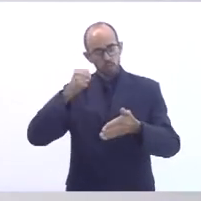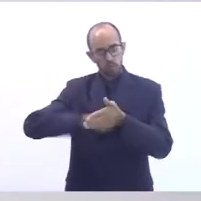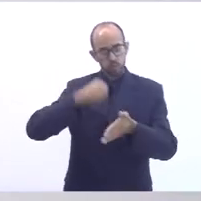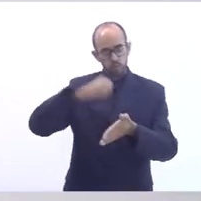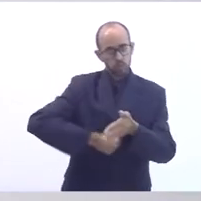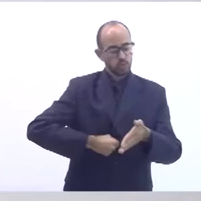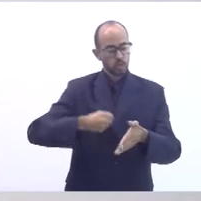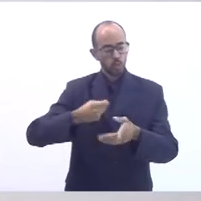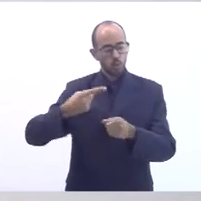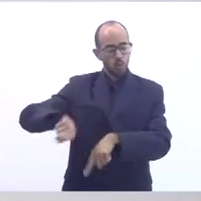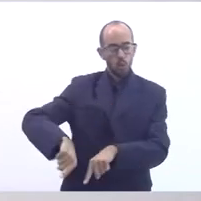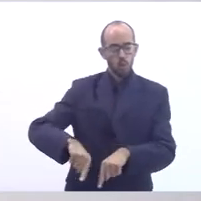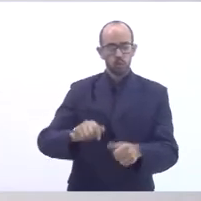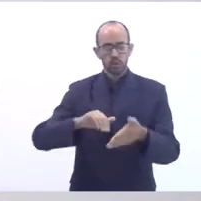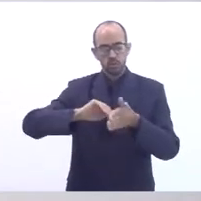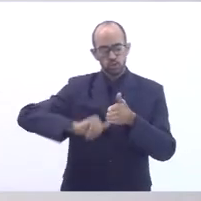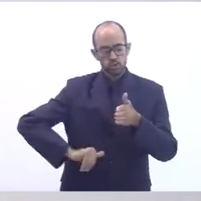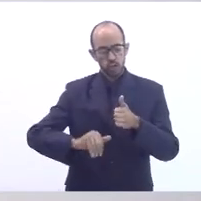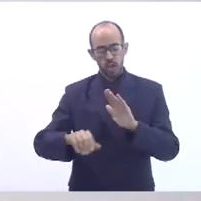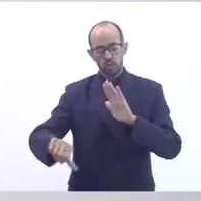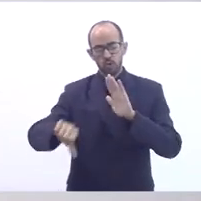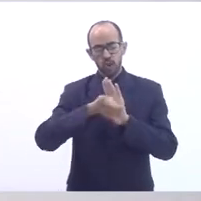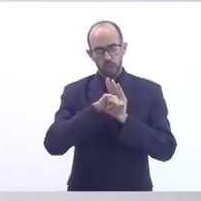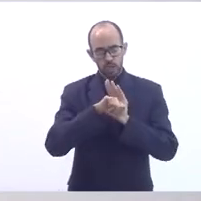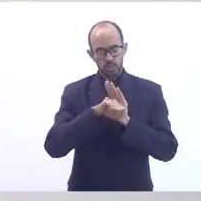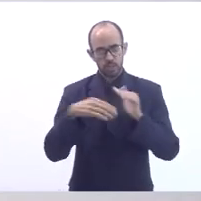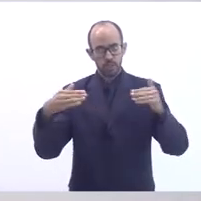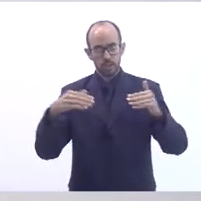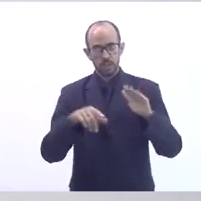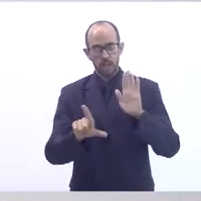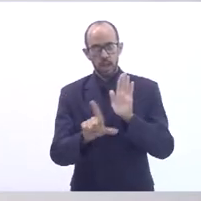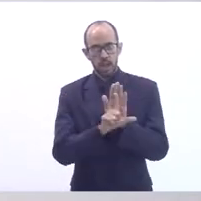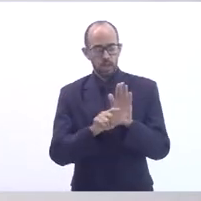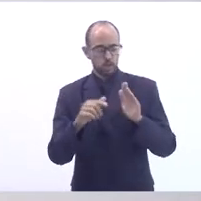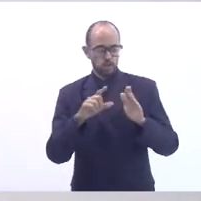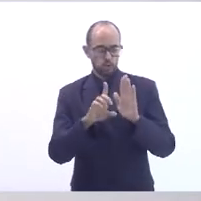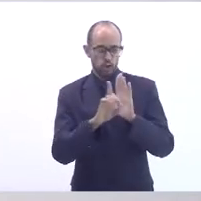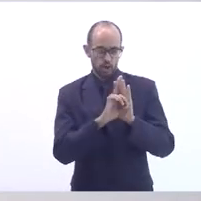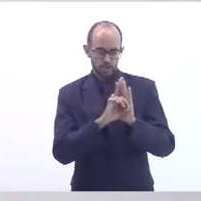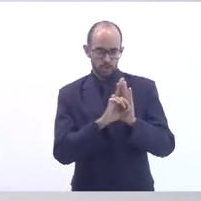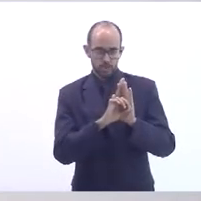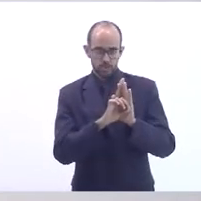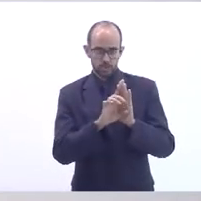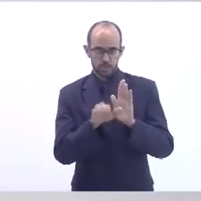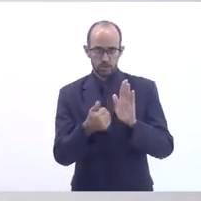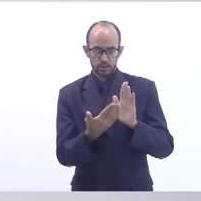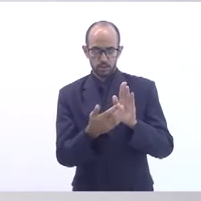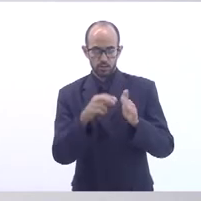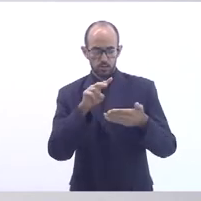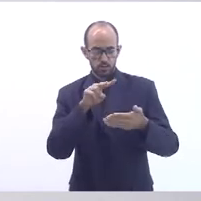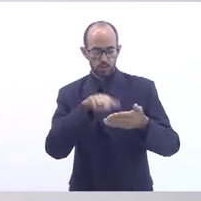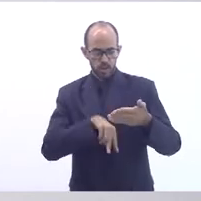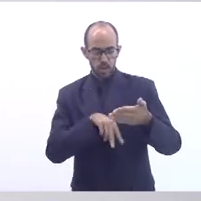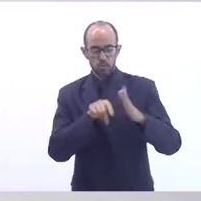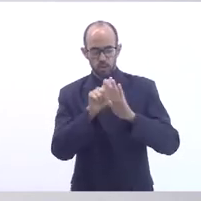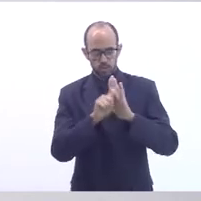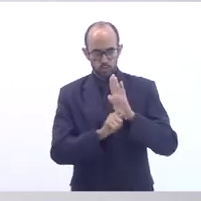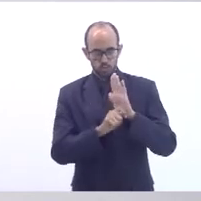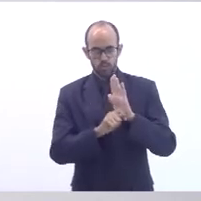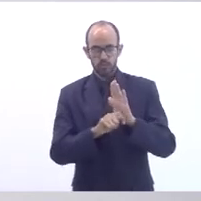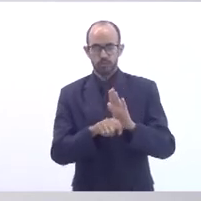pela descriminalização e pela legalização das drogas a gente tem que encampar então eu vou lá o texto né